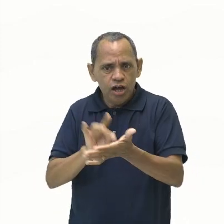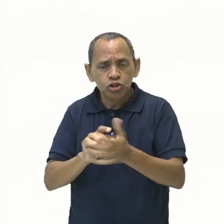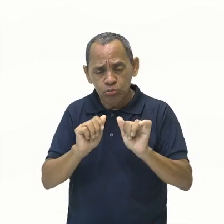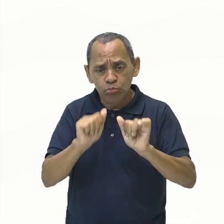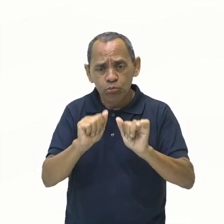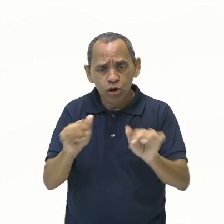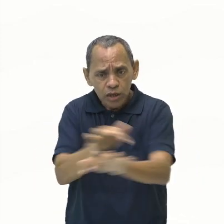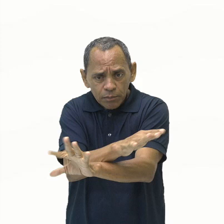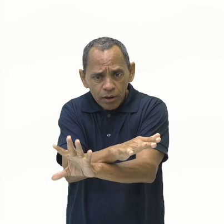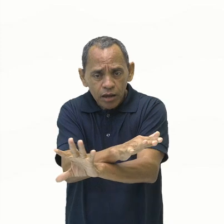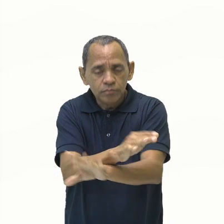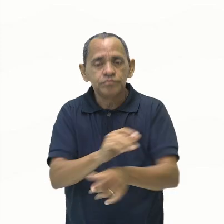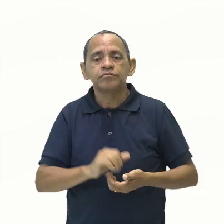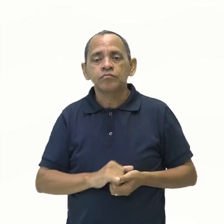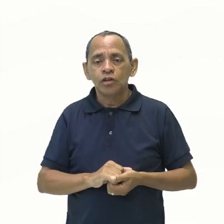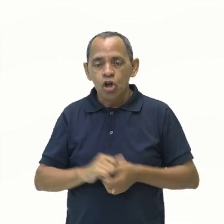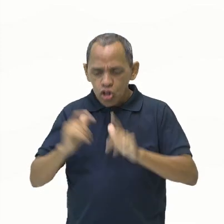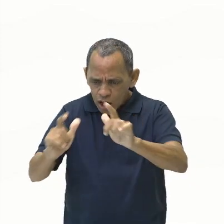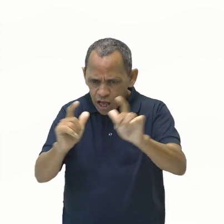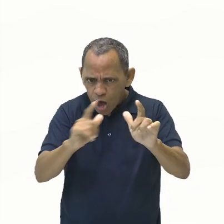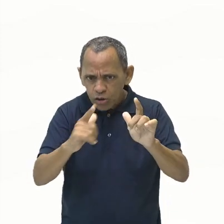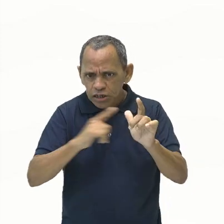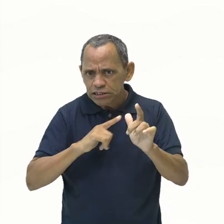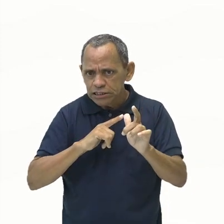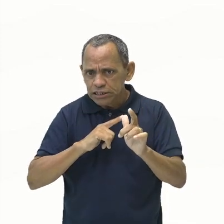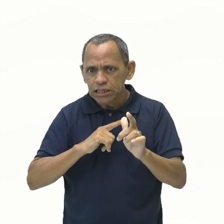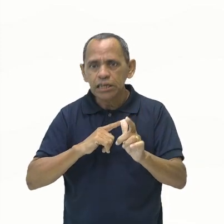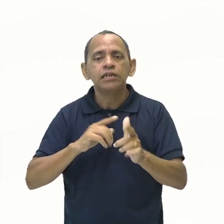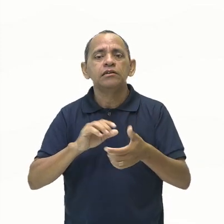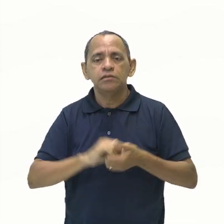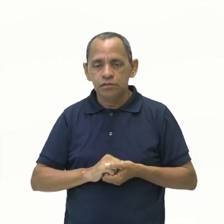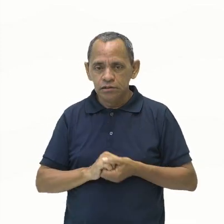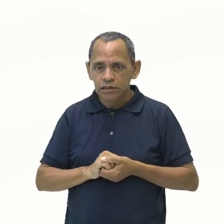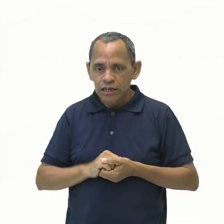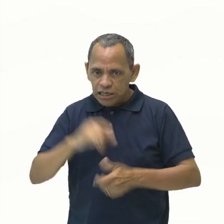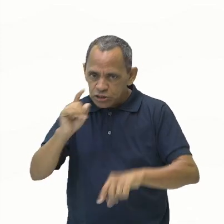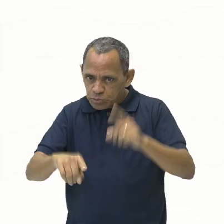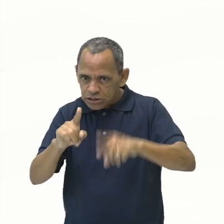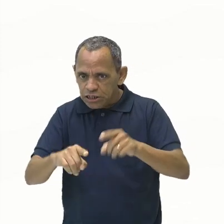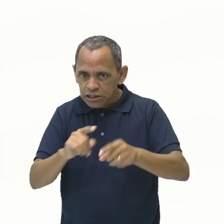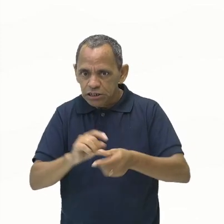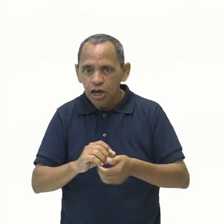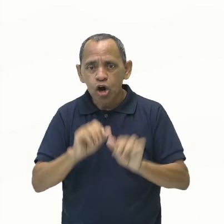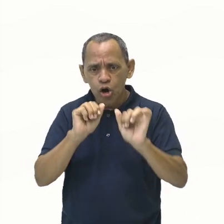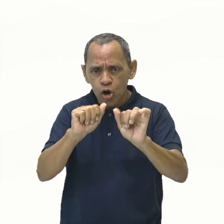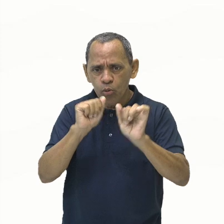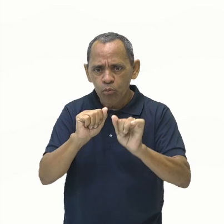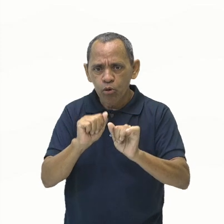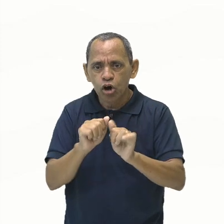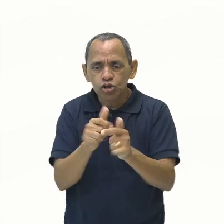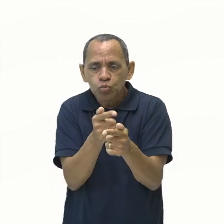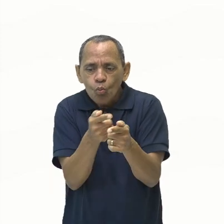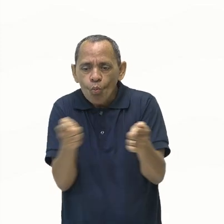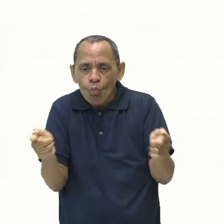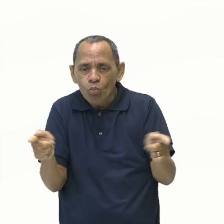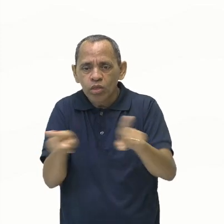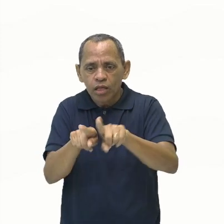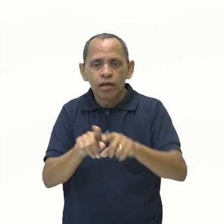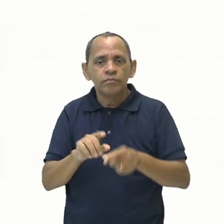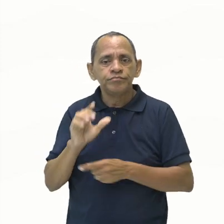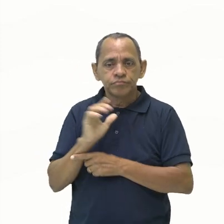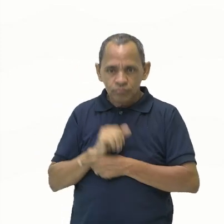a presença desses minérios, fica um grande vazio, ocasionando, por exemplo, acidentes naturais